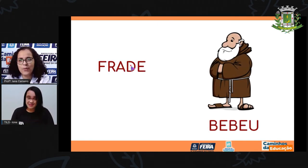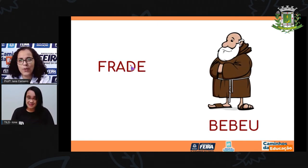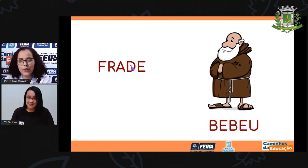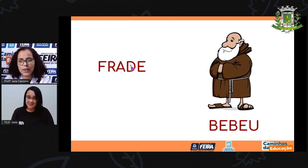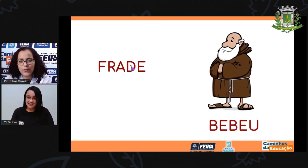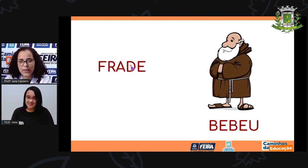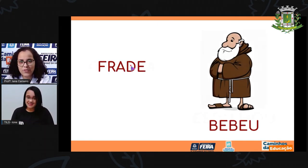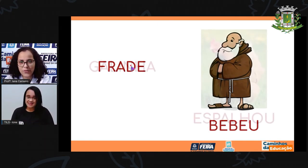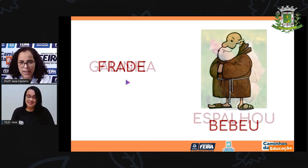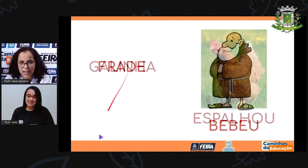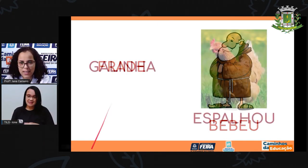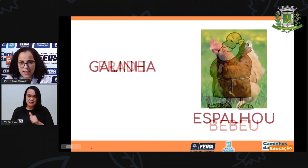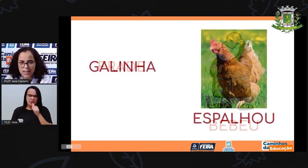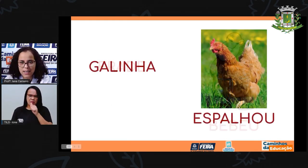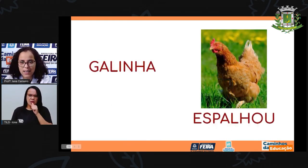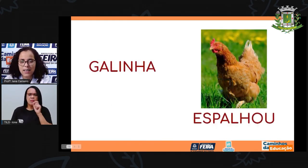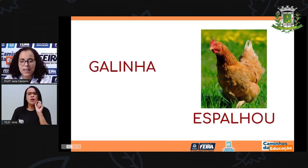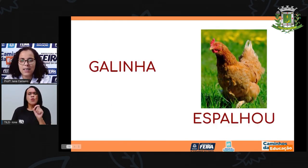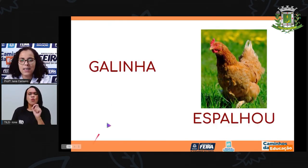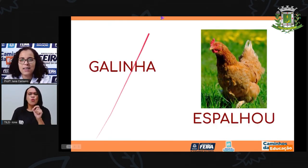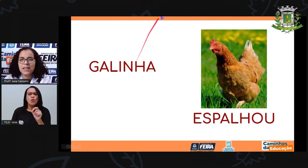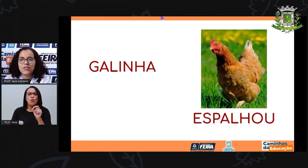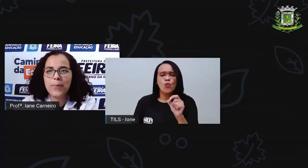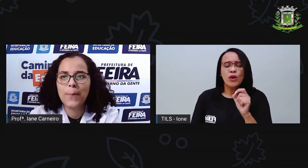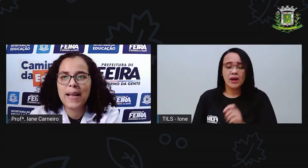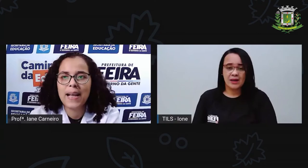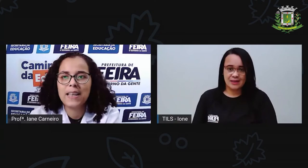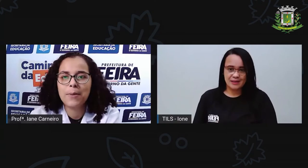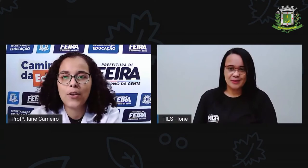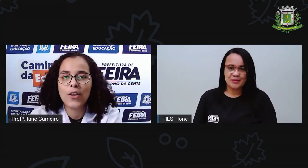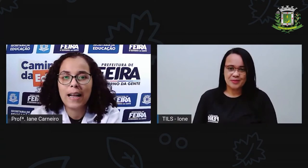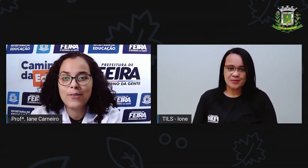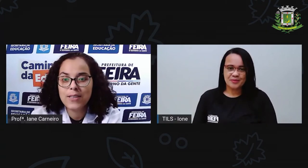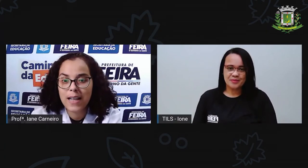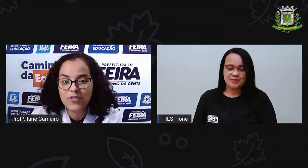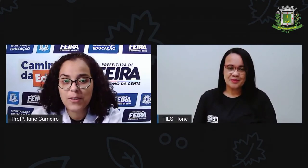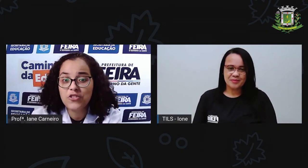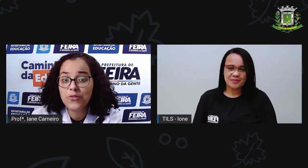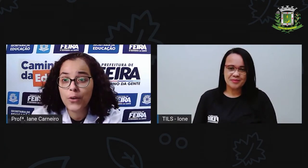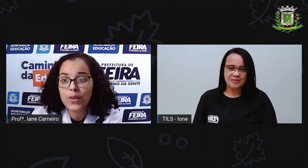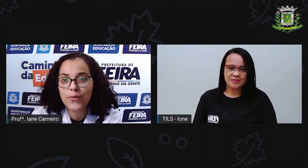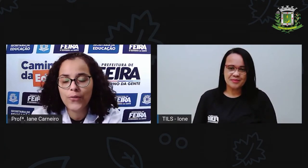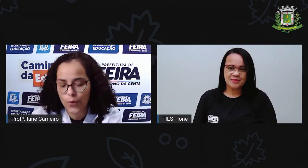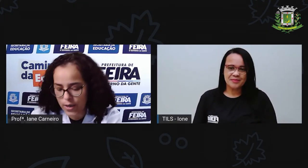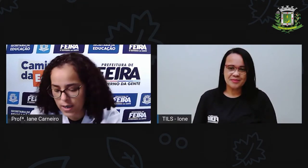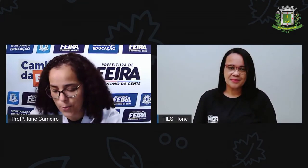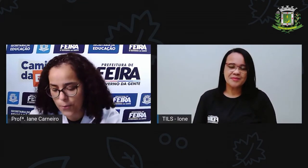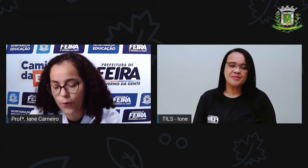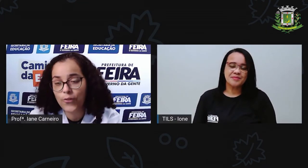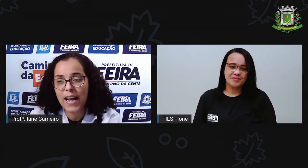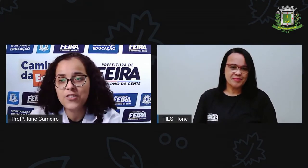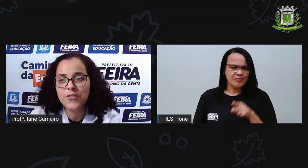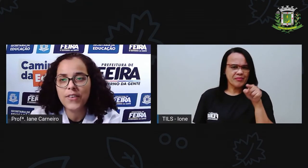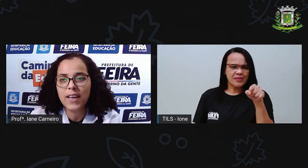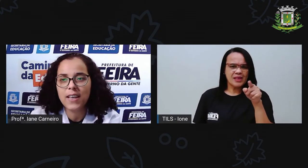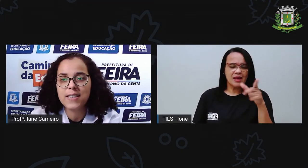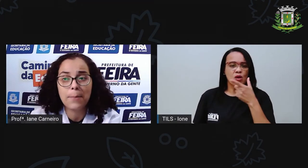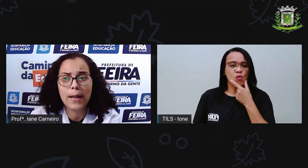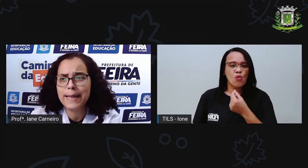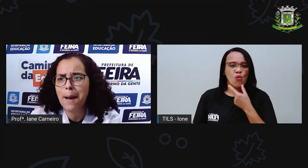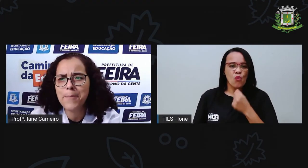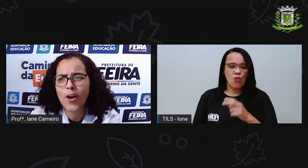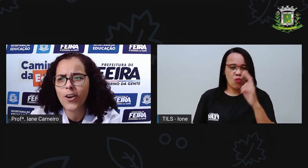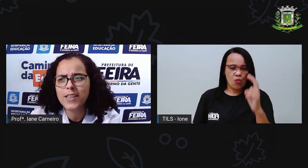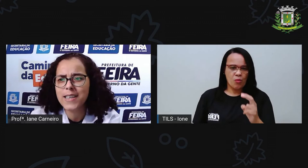vamos ver que foi que frase fez o chapéu parar aqui para colocar lá no slide para gente ver o que foi que o frase